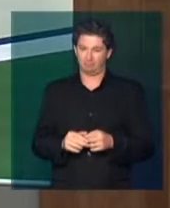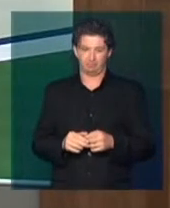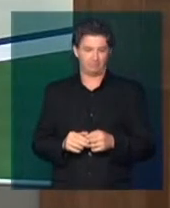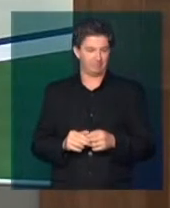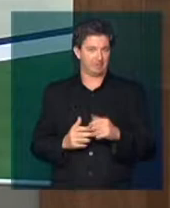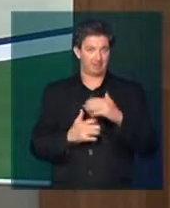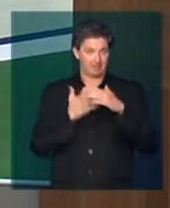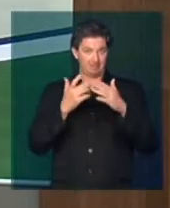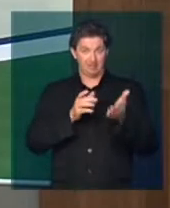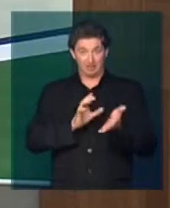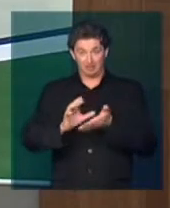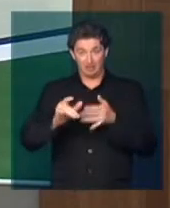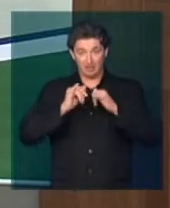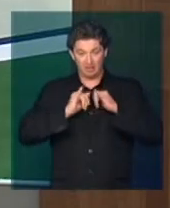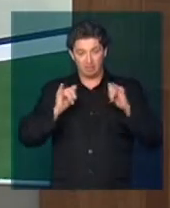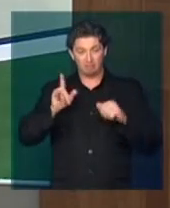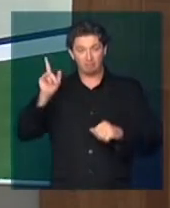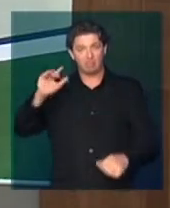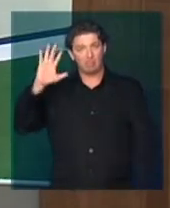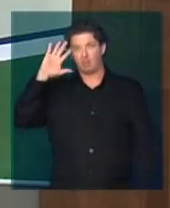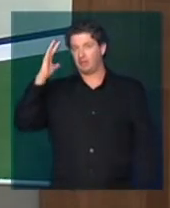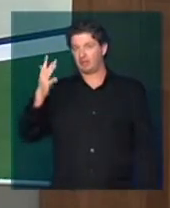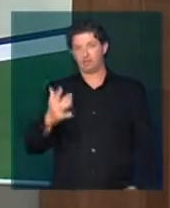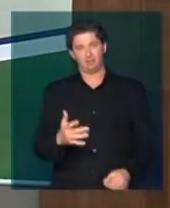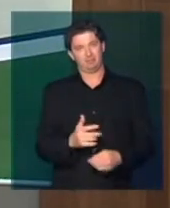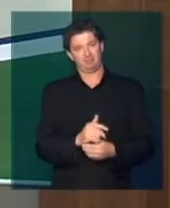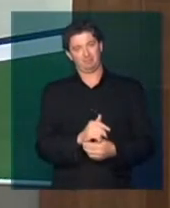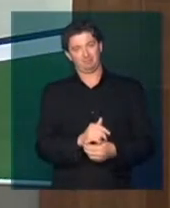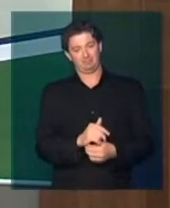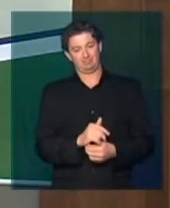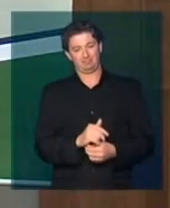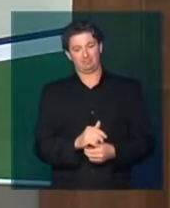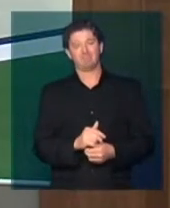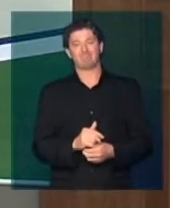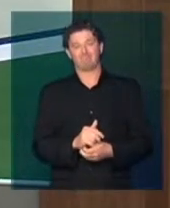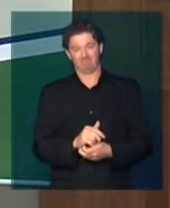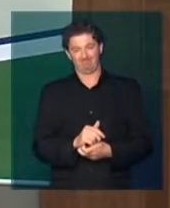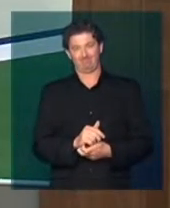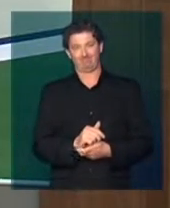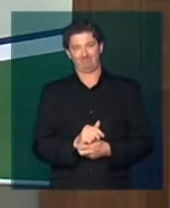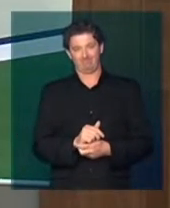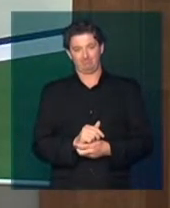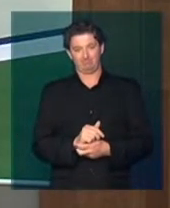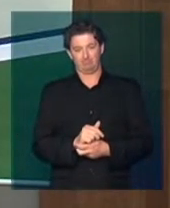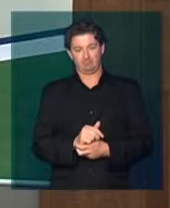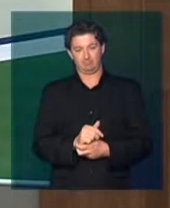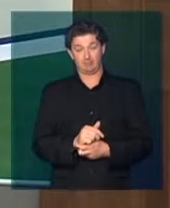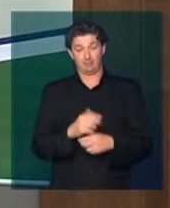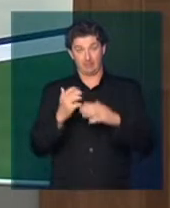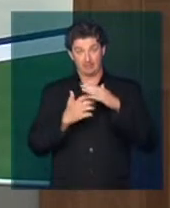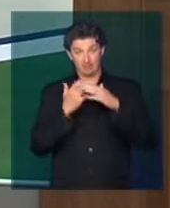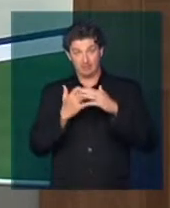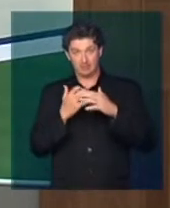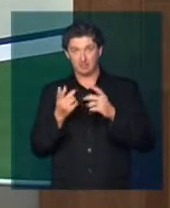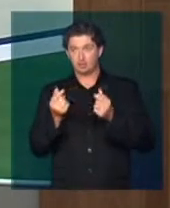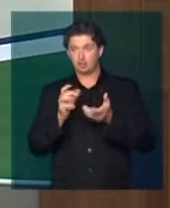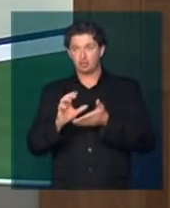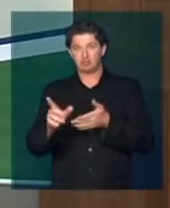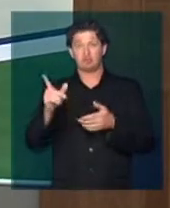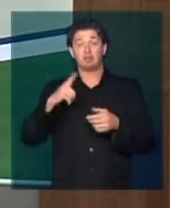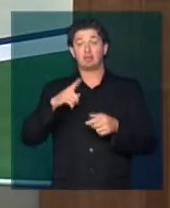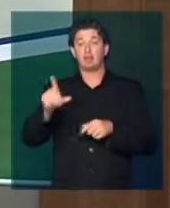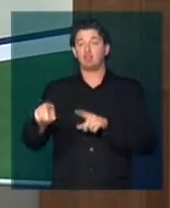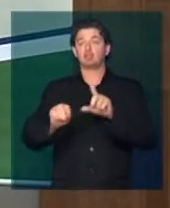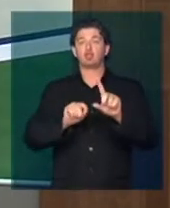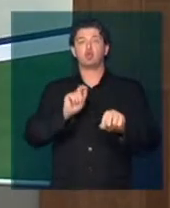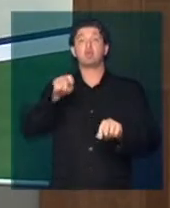poder econômico é determinante, é decisivo. O poder econômico está